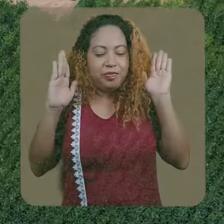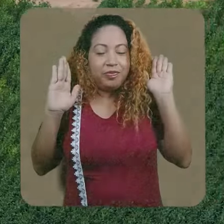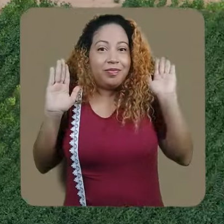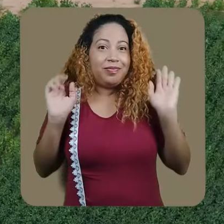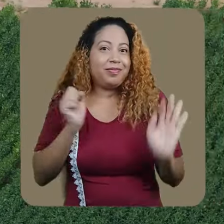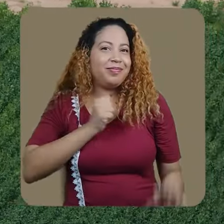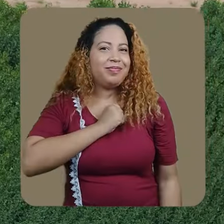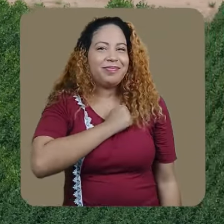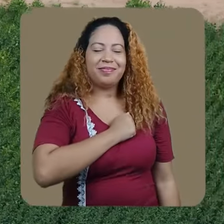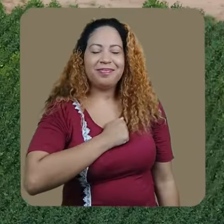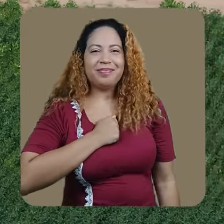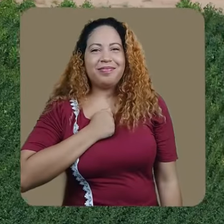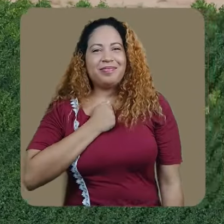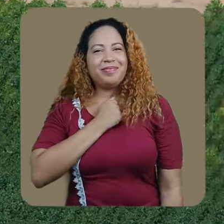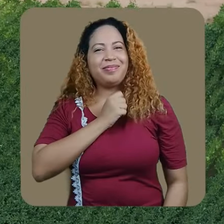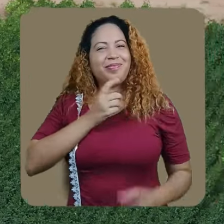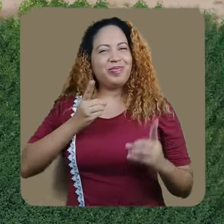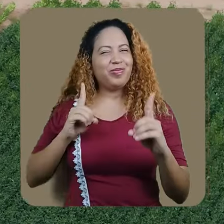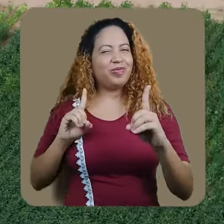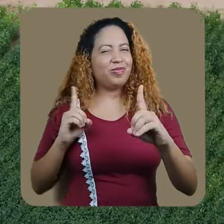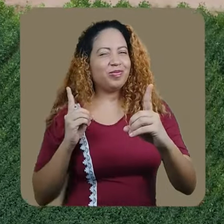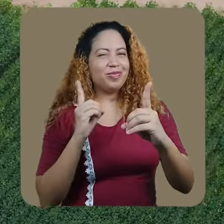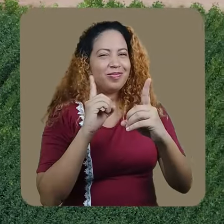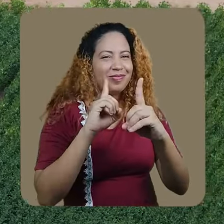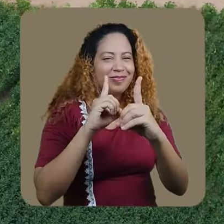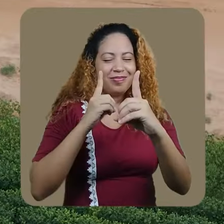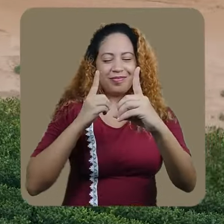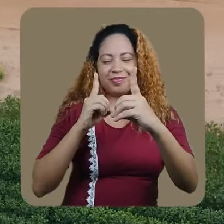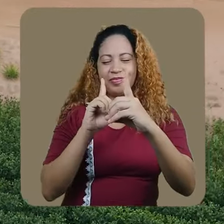Não sei se é saudade ou